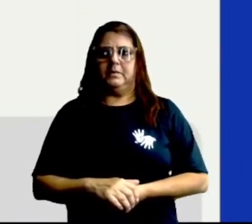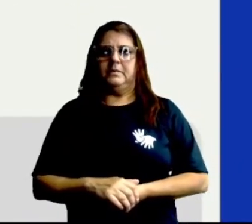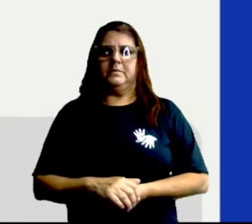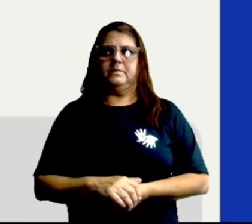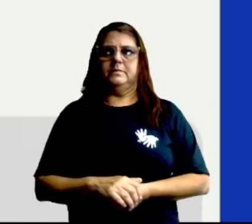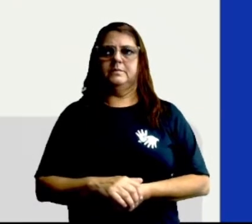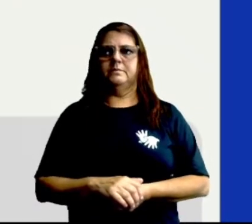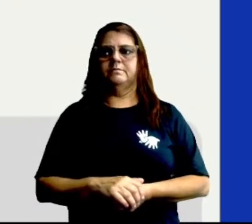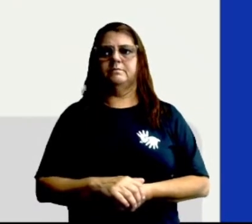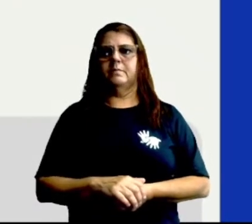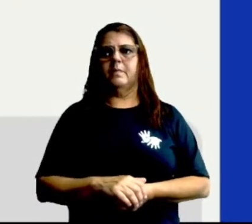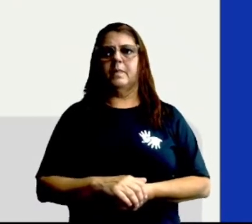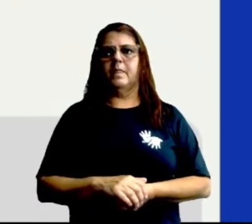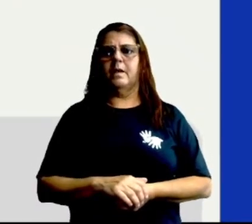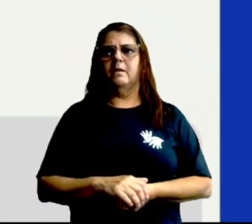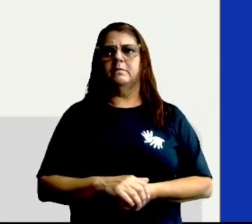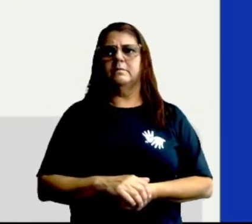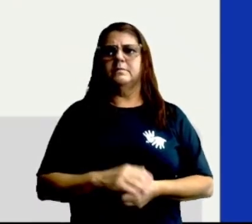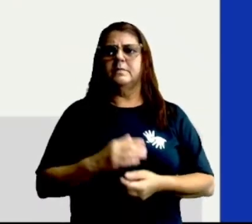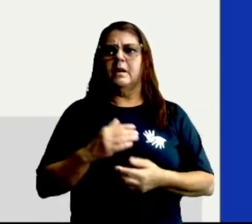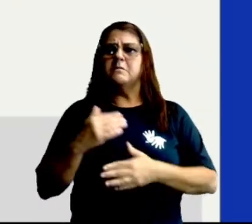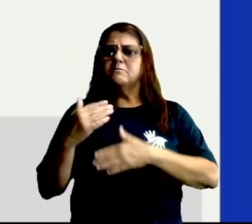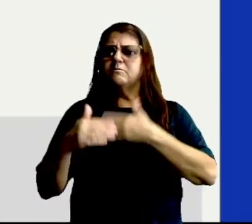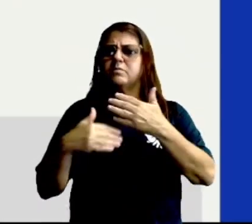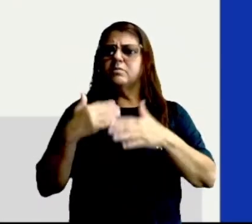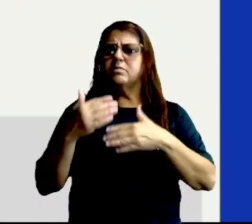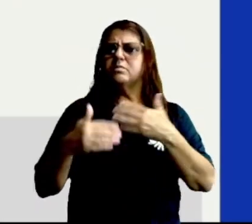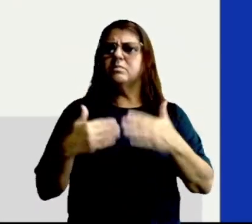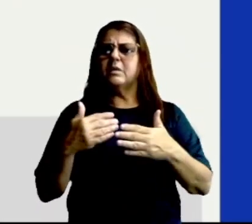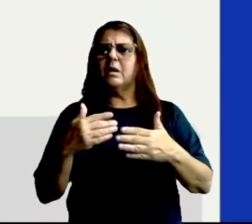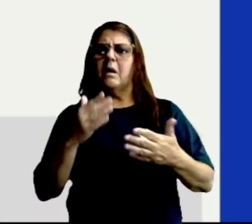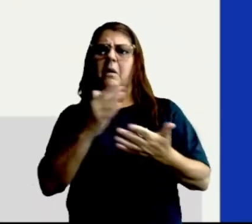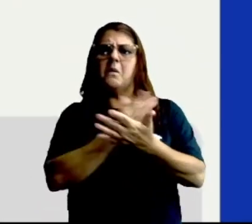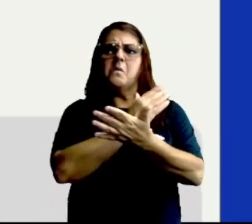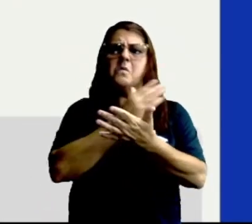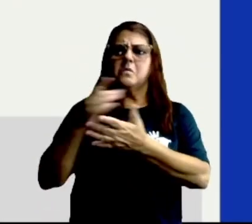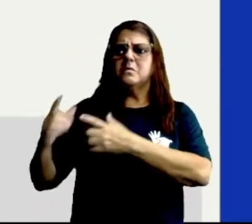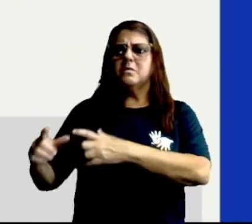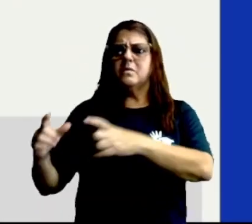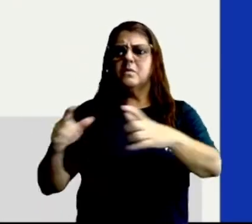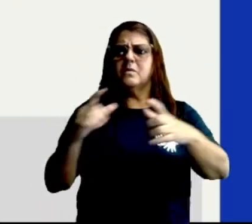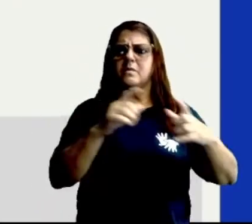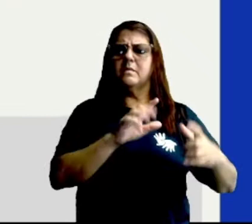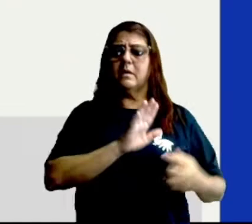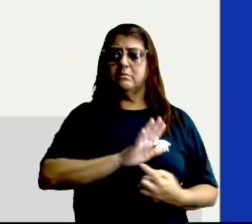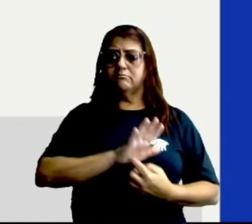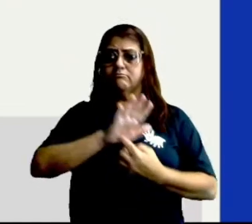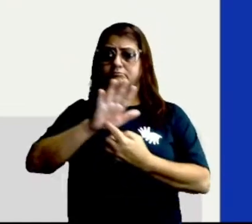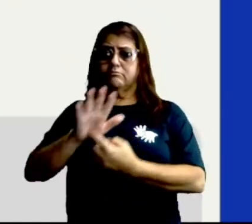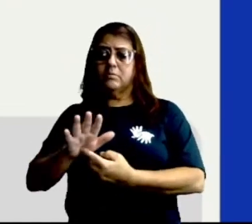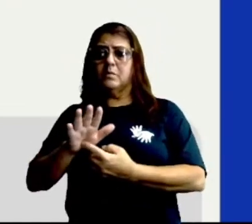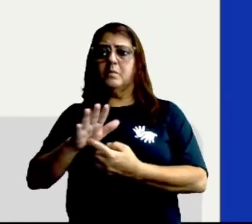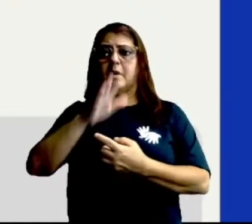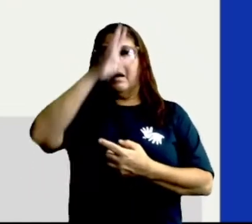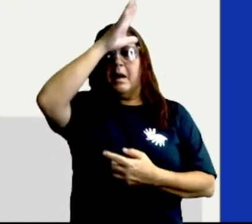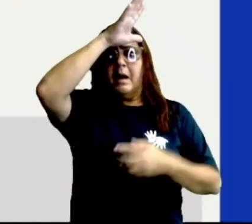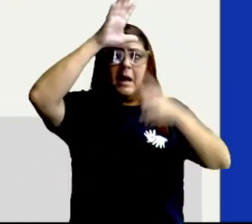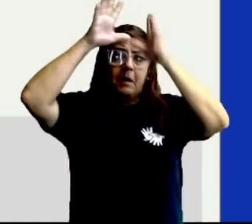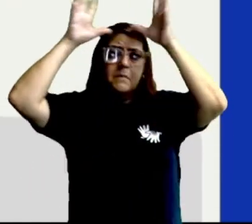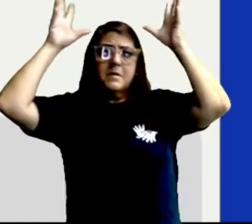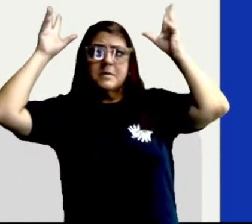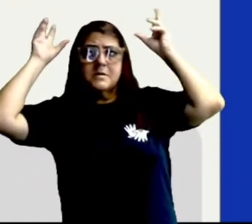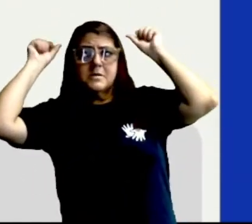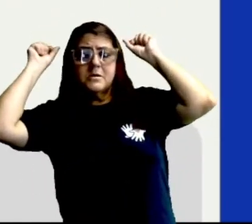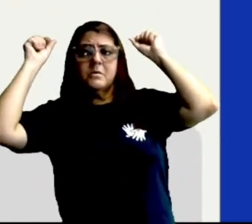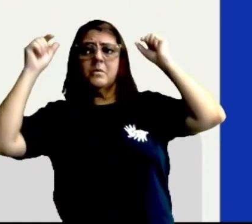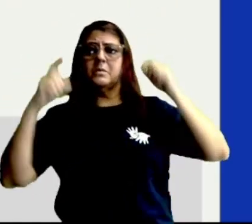e apesar das proporções continentais algumas regiões se destacam né Por exemplo a Amazônia com